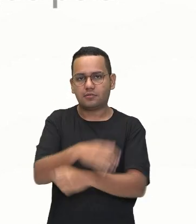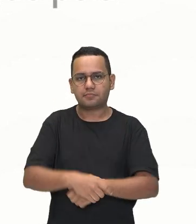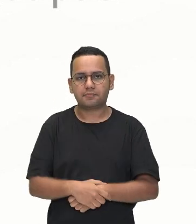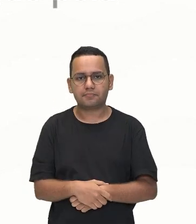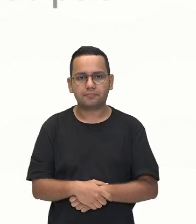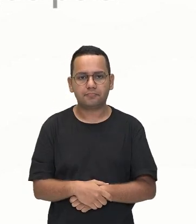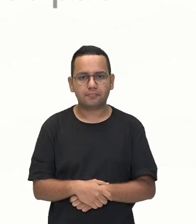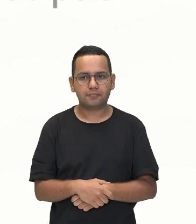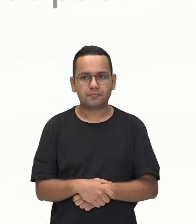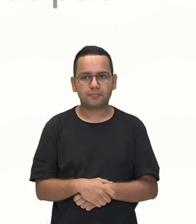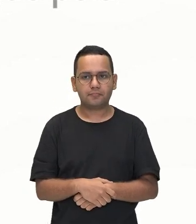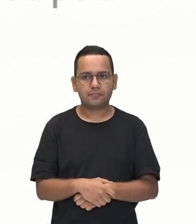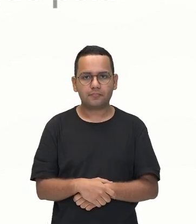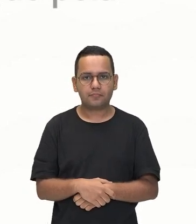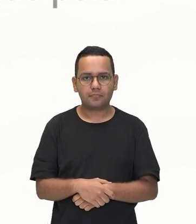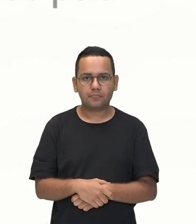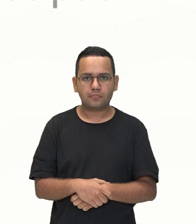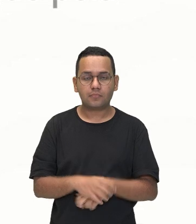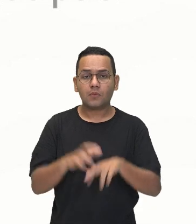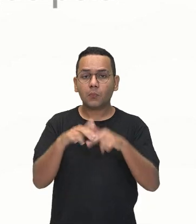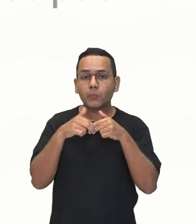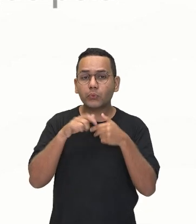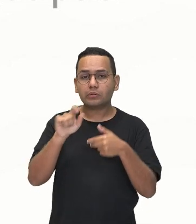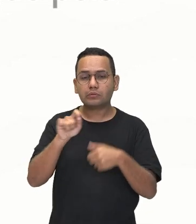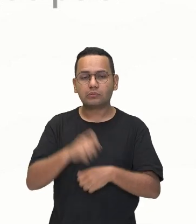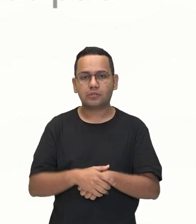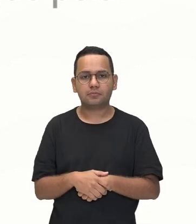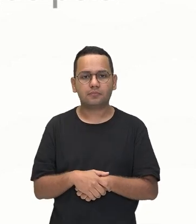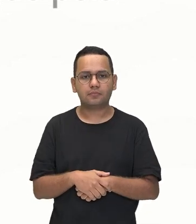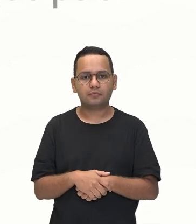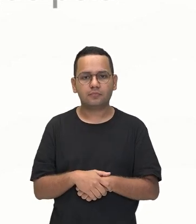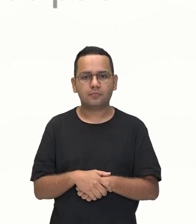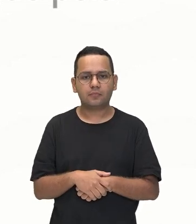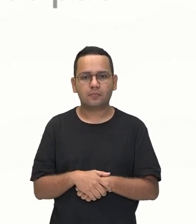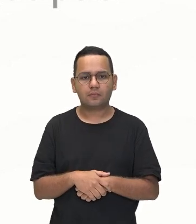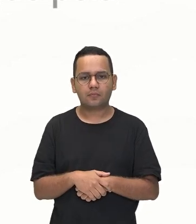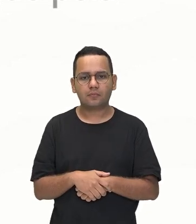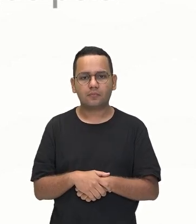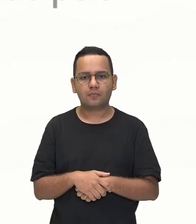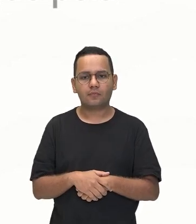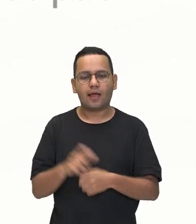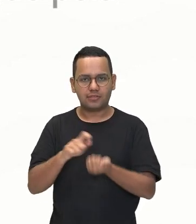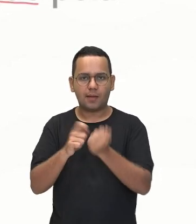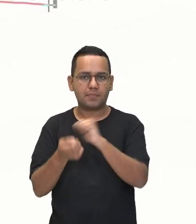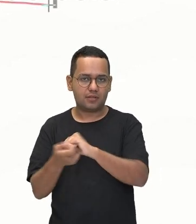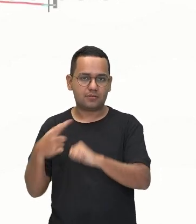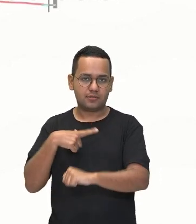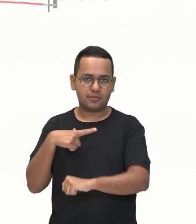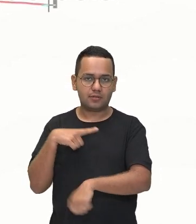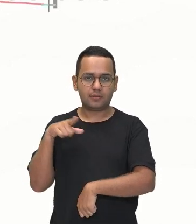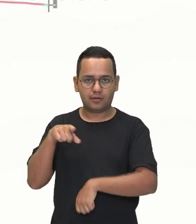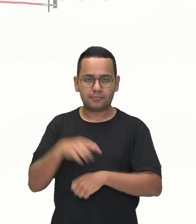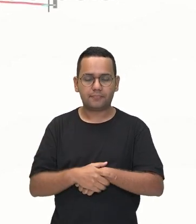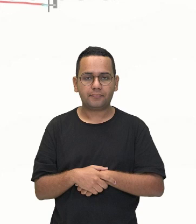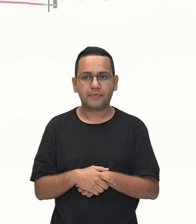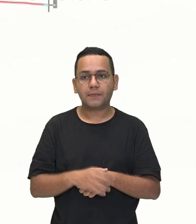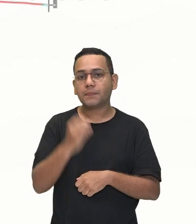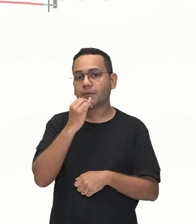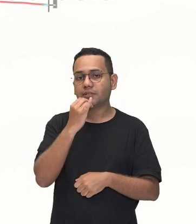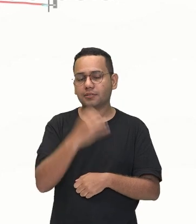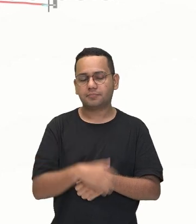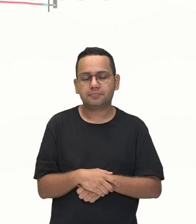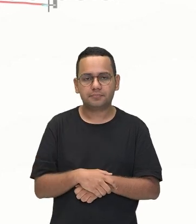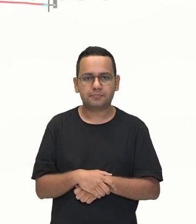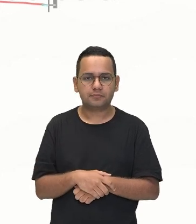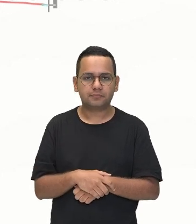esses organismos eles vivem em constante competição. Vejam, quando uma onça está querendo predar, está